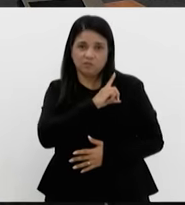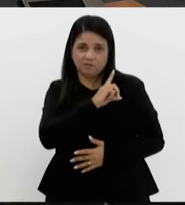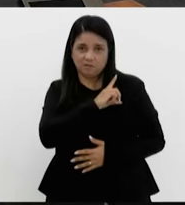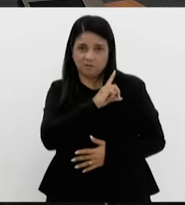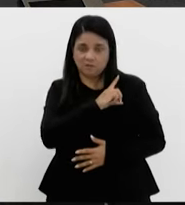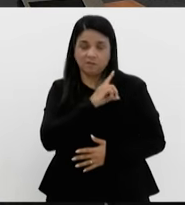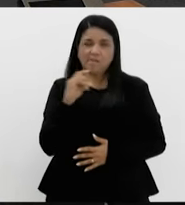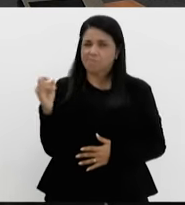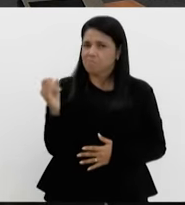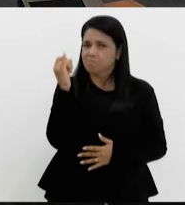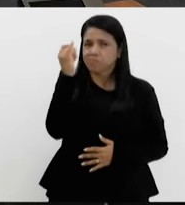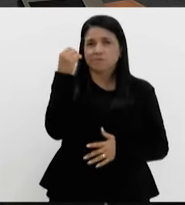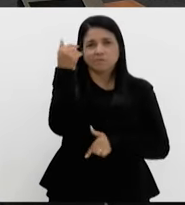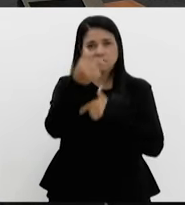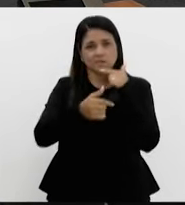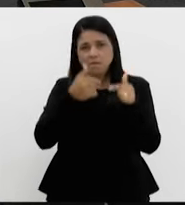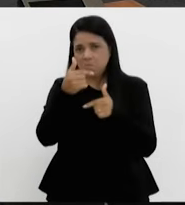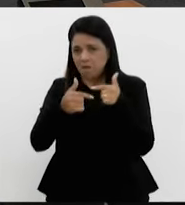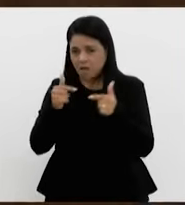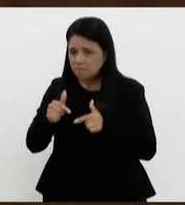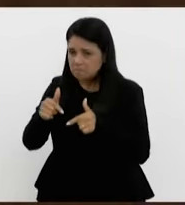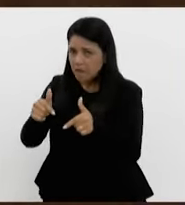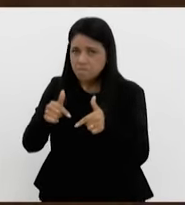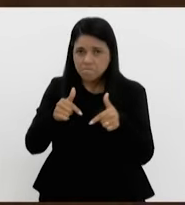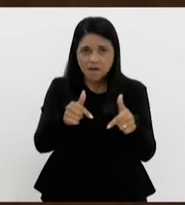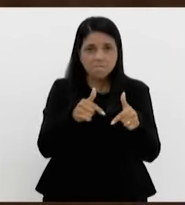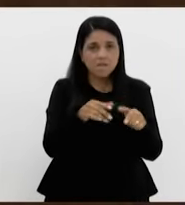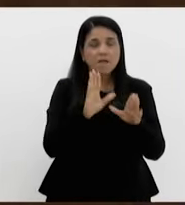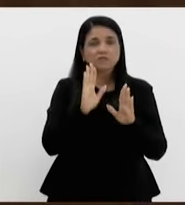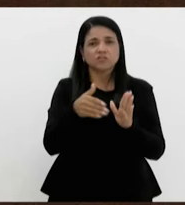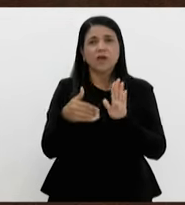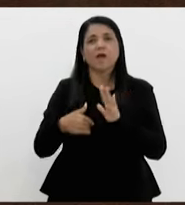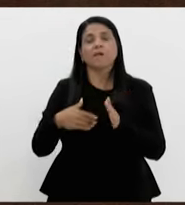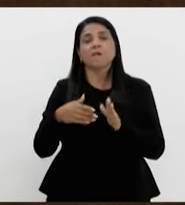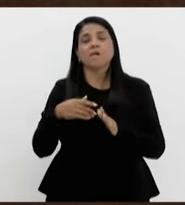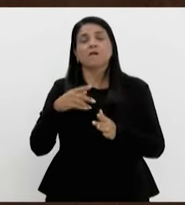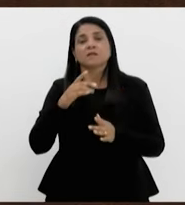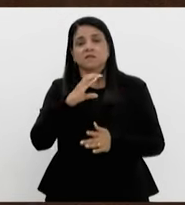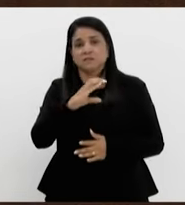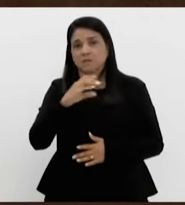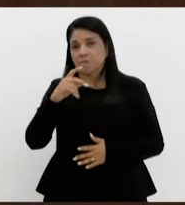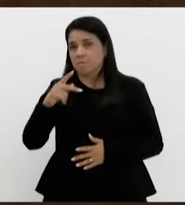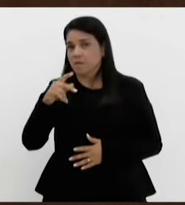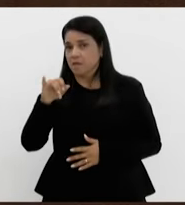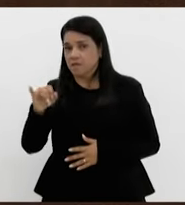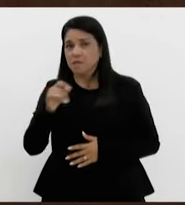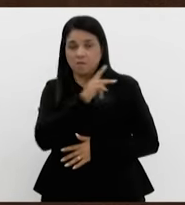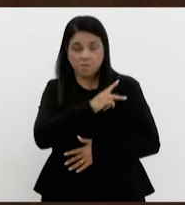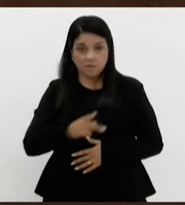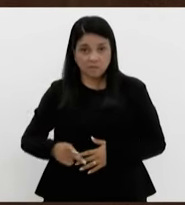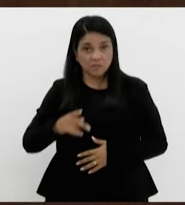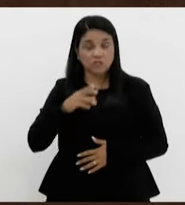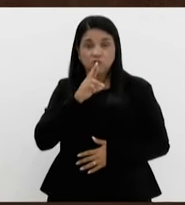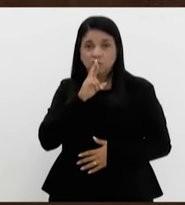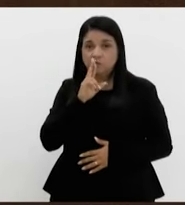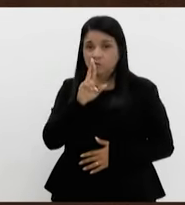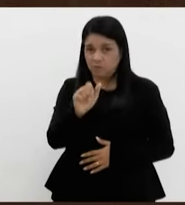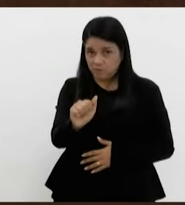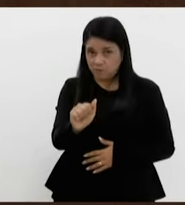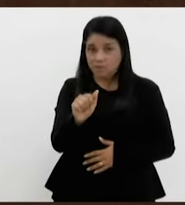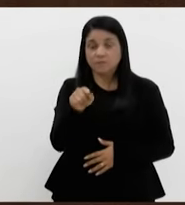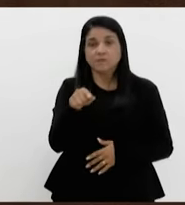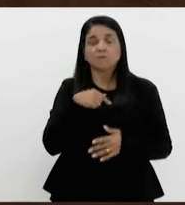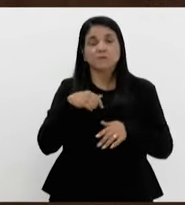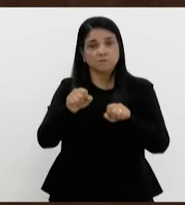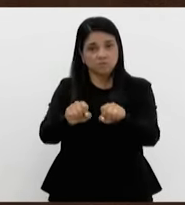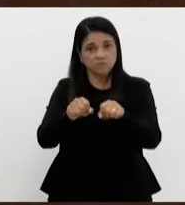visto o importante trabalho que está sendo feito. Já existe na própria CPI, que é presidida pelo colega Rodrigo Amorim, de fazer audiências